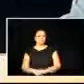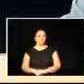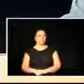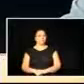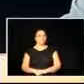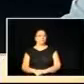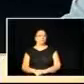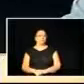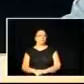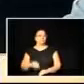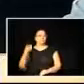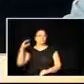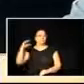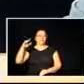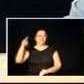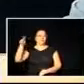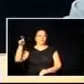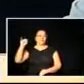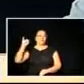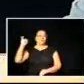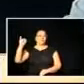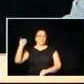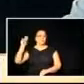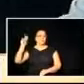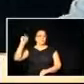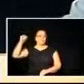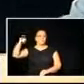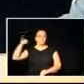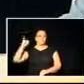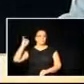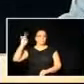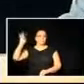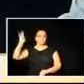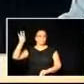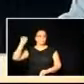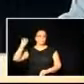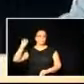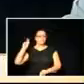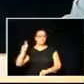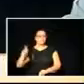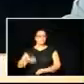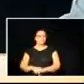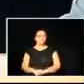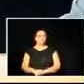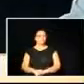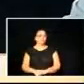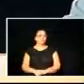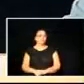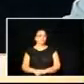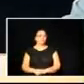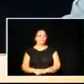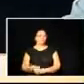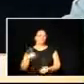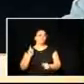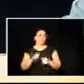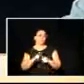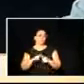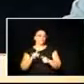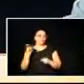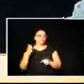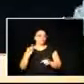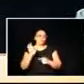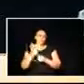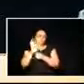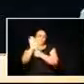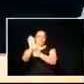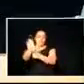da Unital, porque achávamos que não tinha transparência na sua